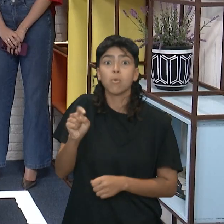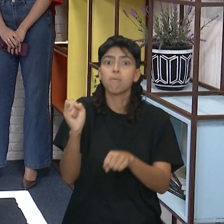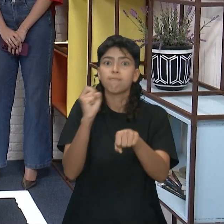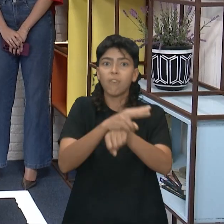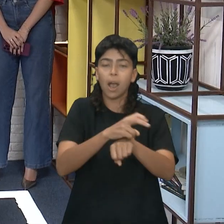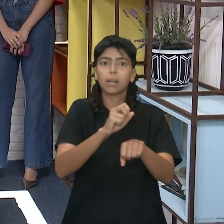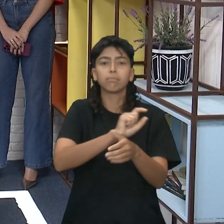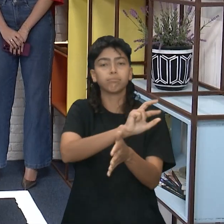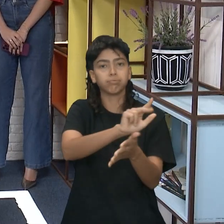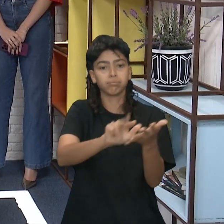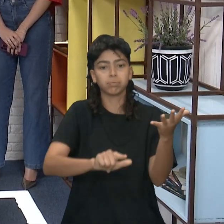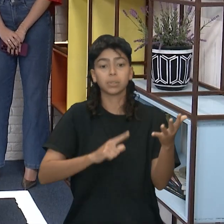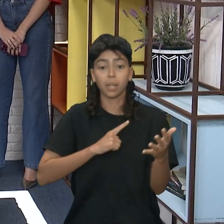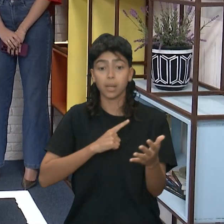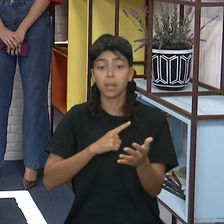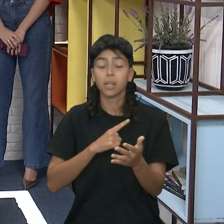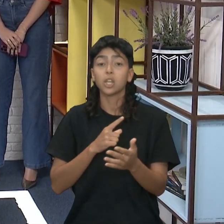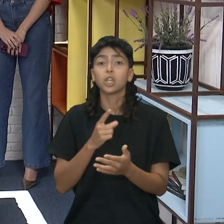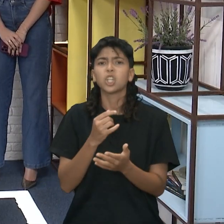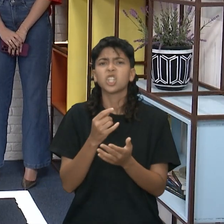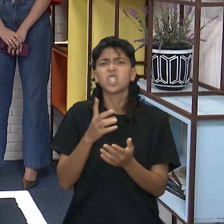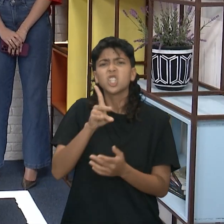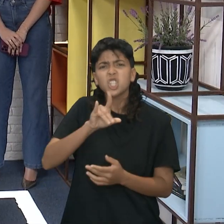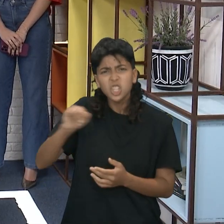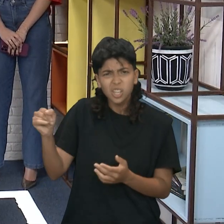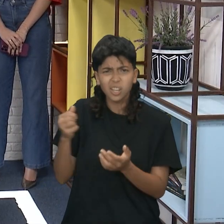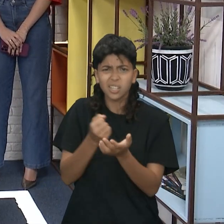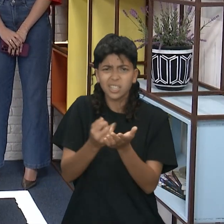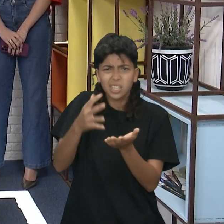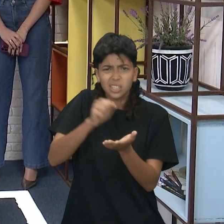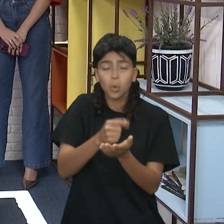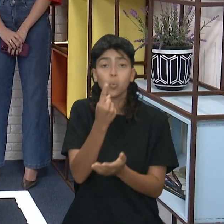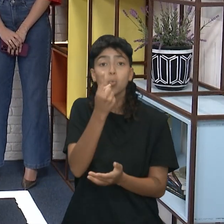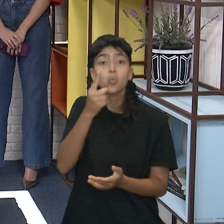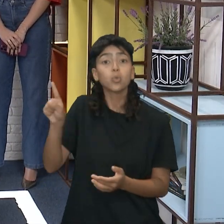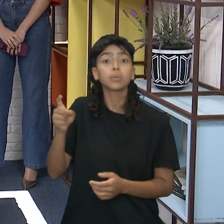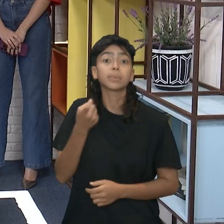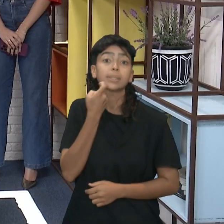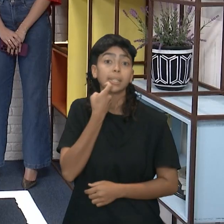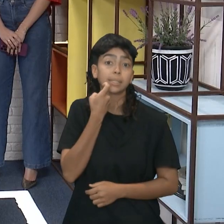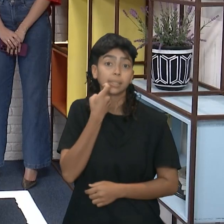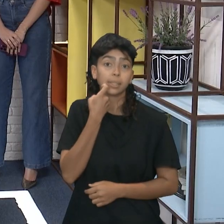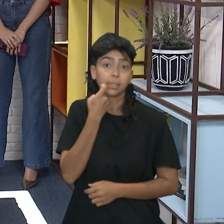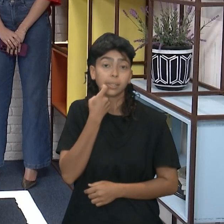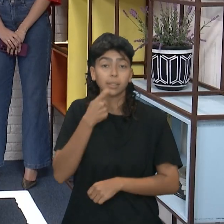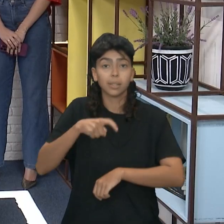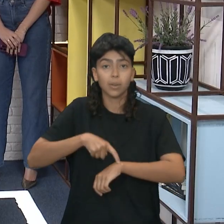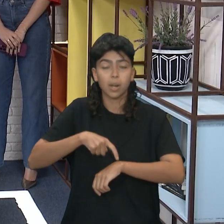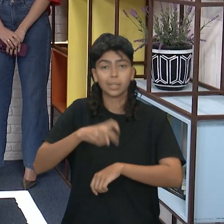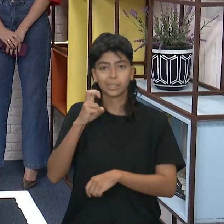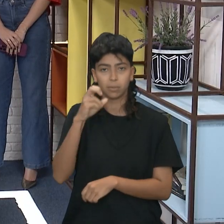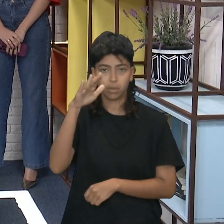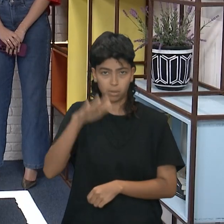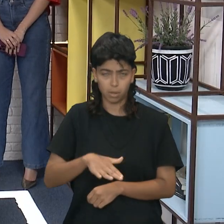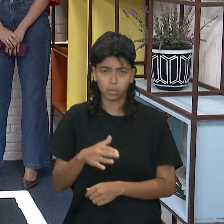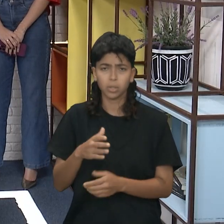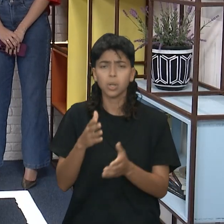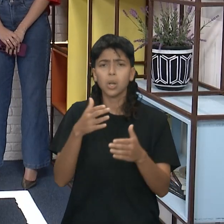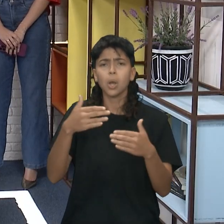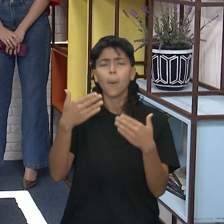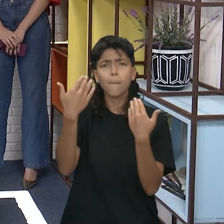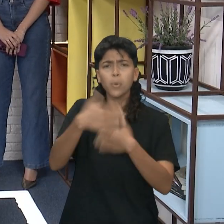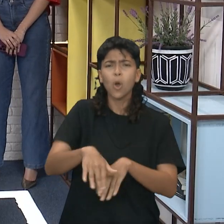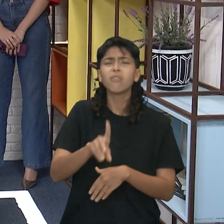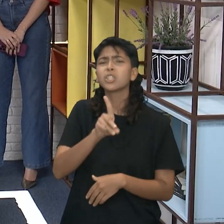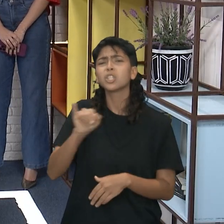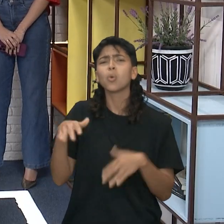graduação. O prazo para se inscrever vai até a próxima sexta-feira, às 5 da tarde. E as provas serão realizadas em 19